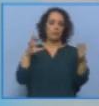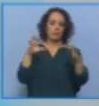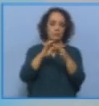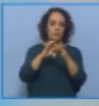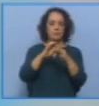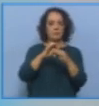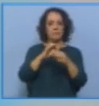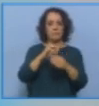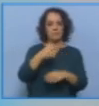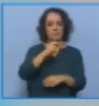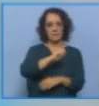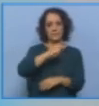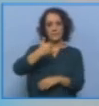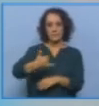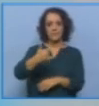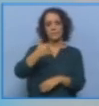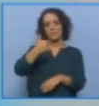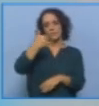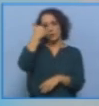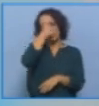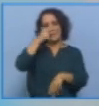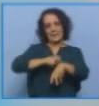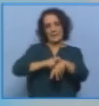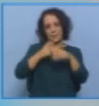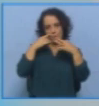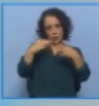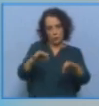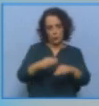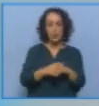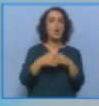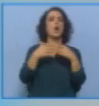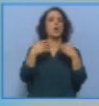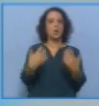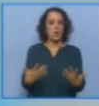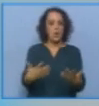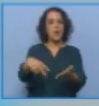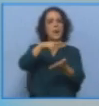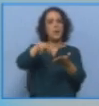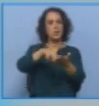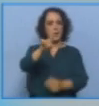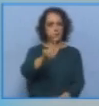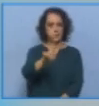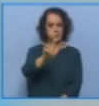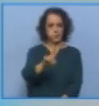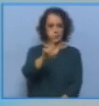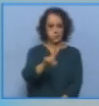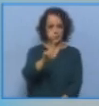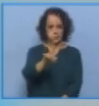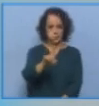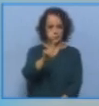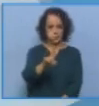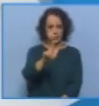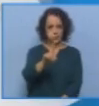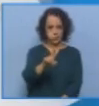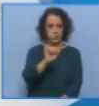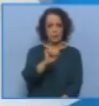deste 32º domingo do Tempo Comum. Olhamos agora a primeira leitura, que é retirada